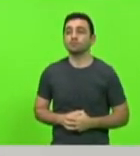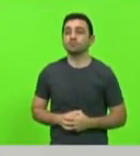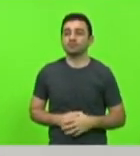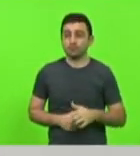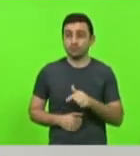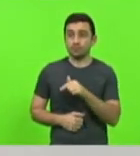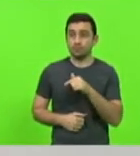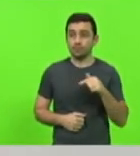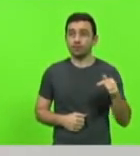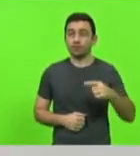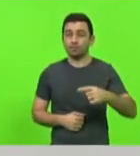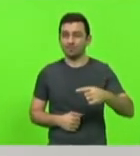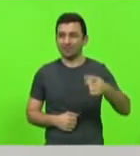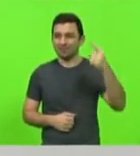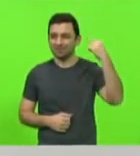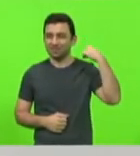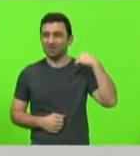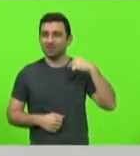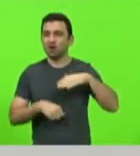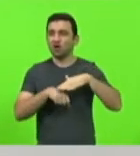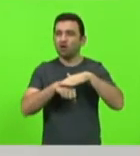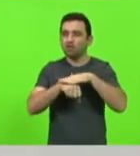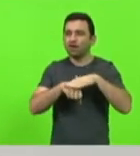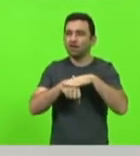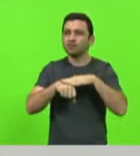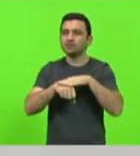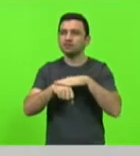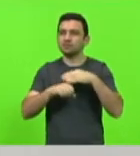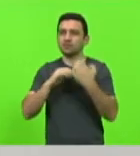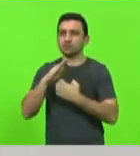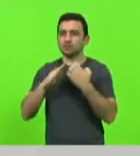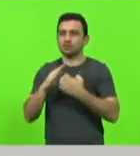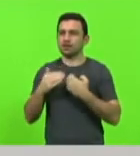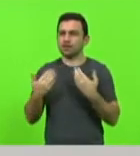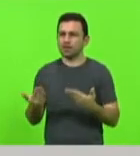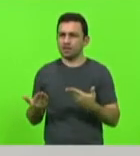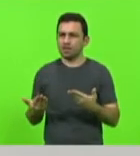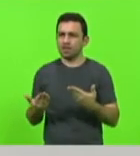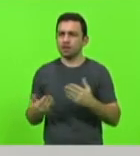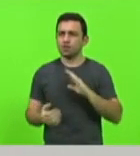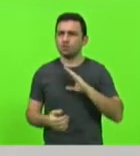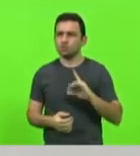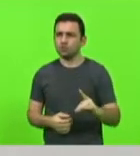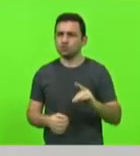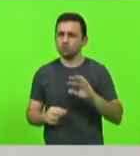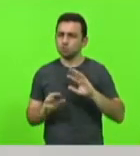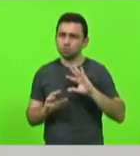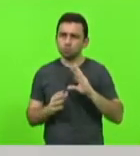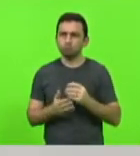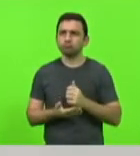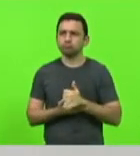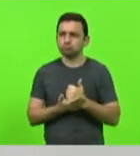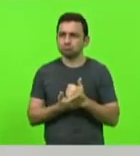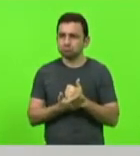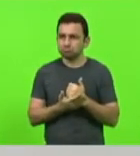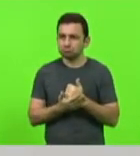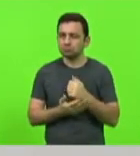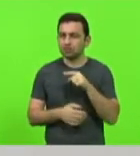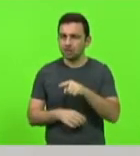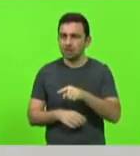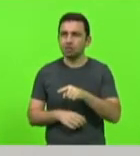empresário Carlos Alberto Schneider, que é coordenador-geral do Hub Costão Games. E